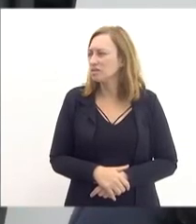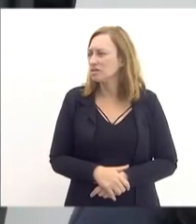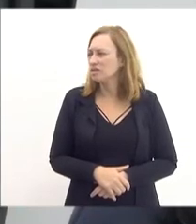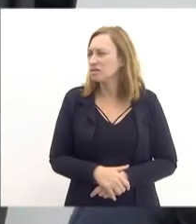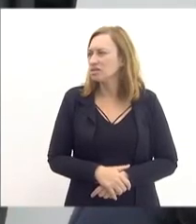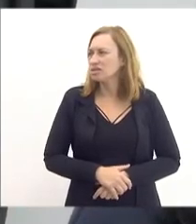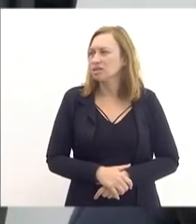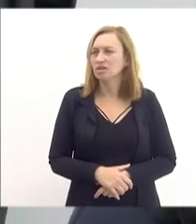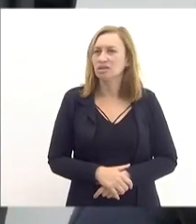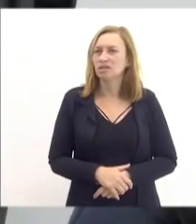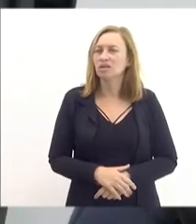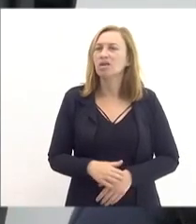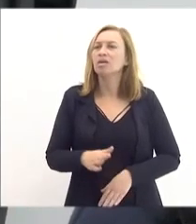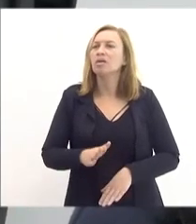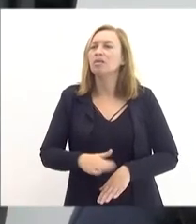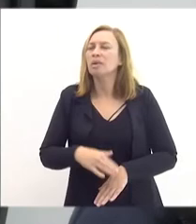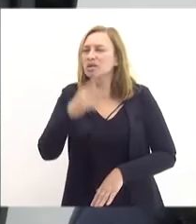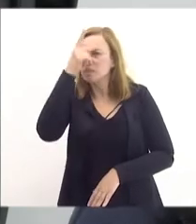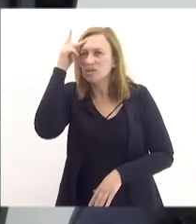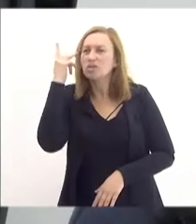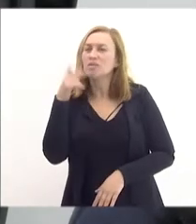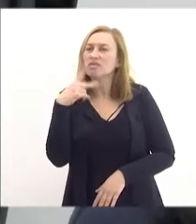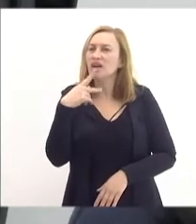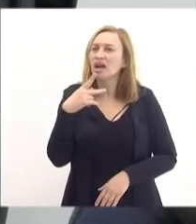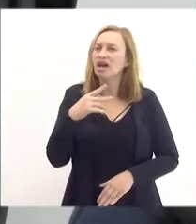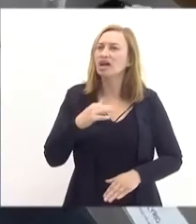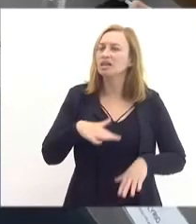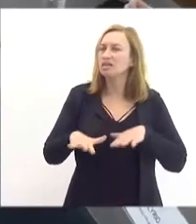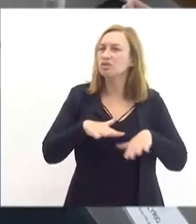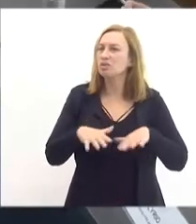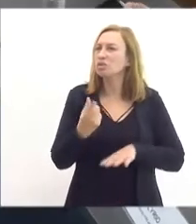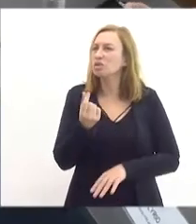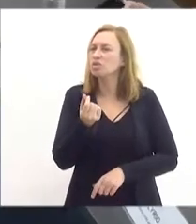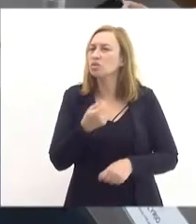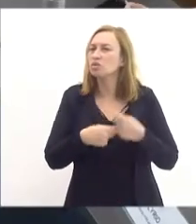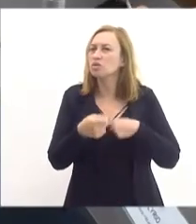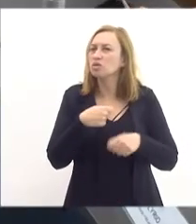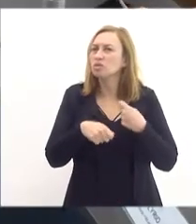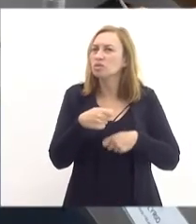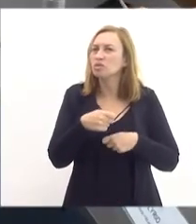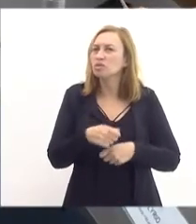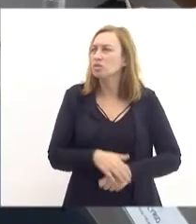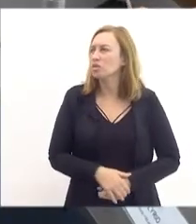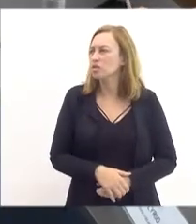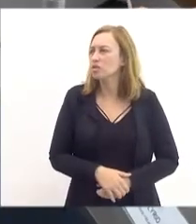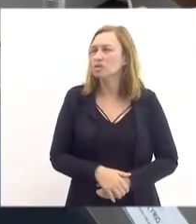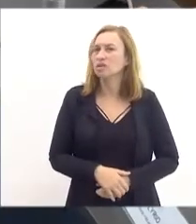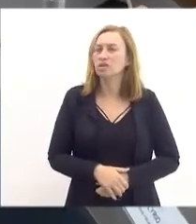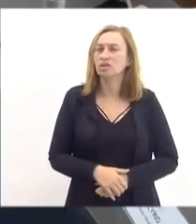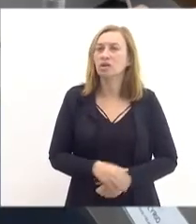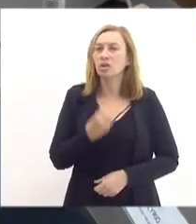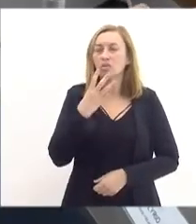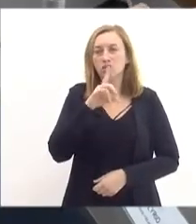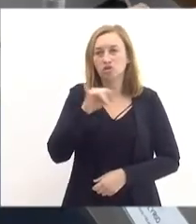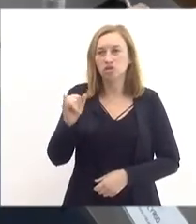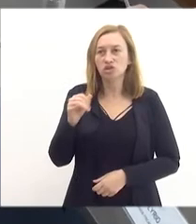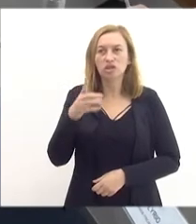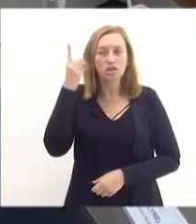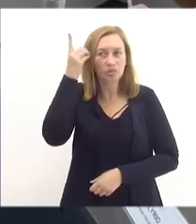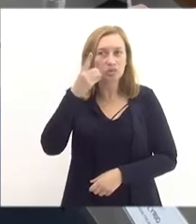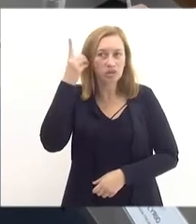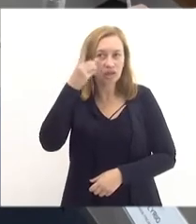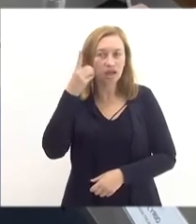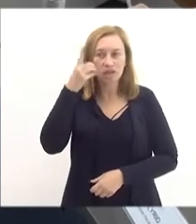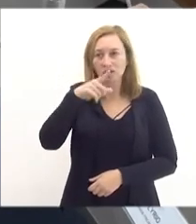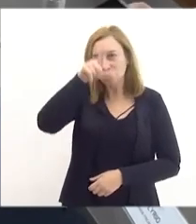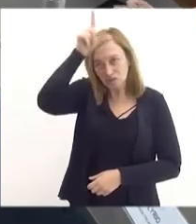Alguém mais inscrito? Desenvolvimento econômico, fazer uso da palavra? Deputado, bom dia, deputado Luiz Paulo, bom dia,